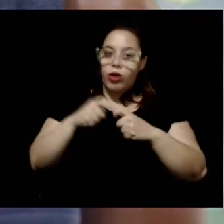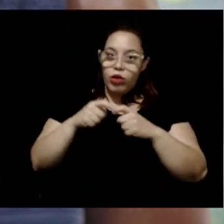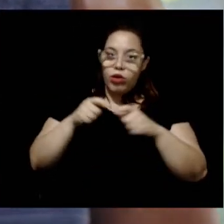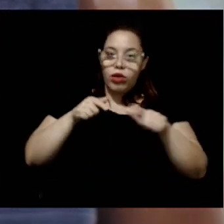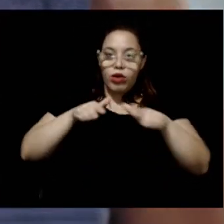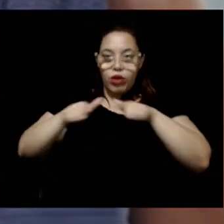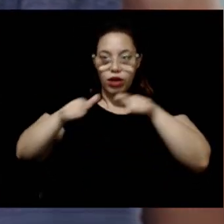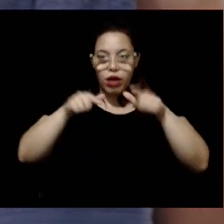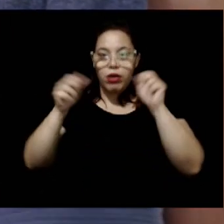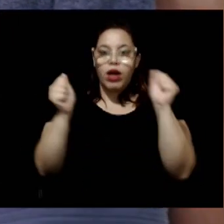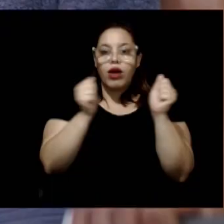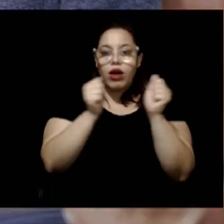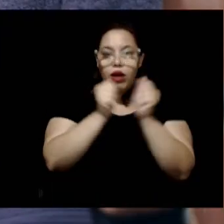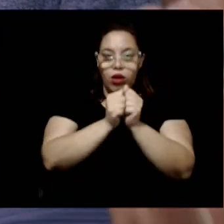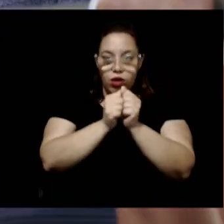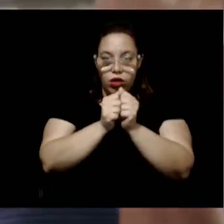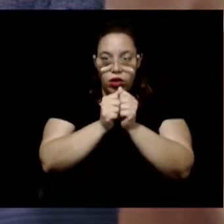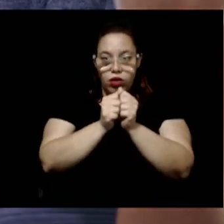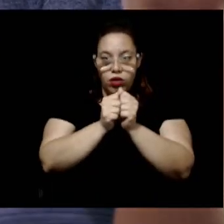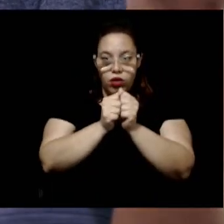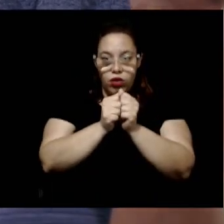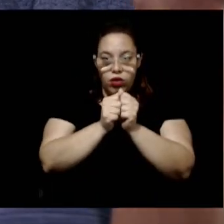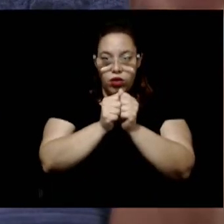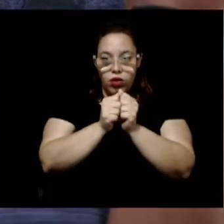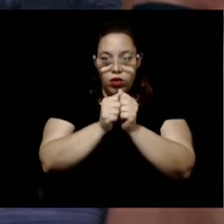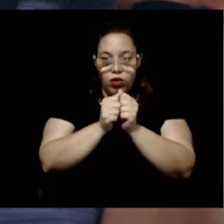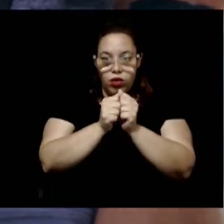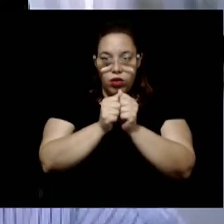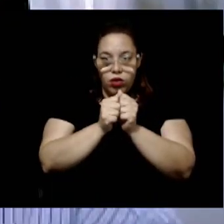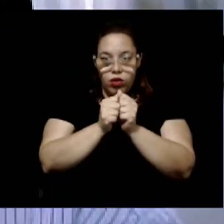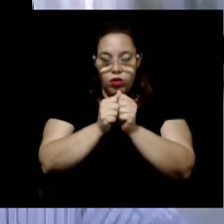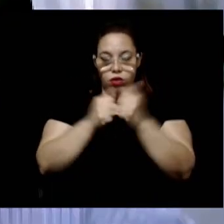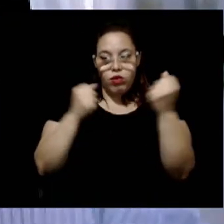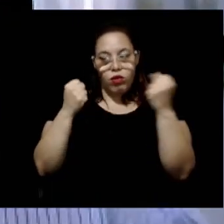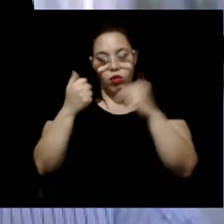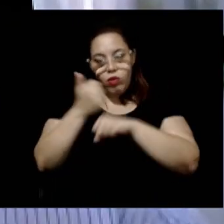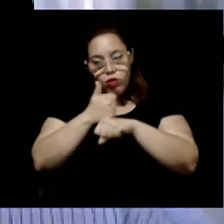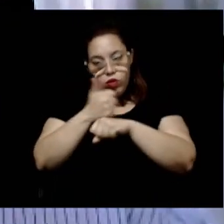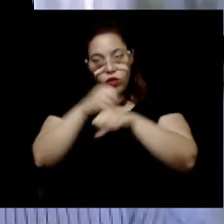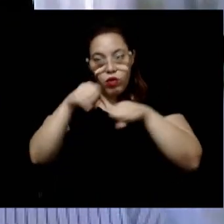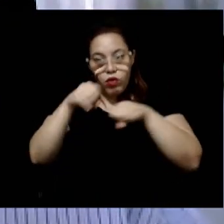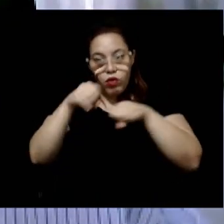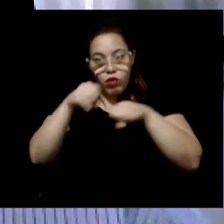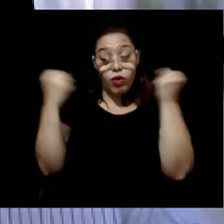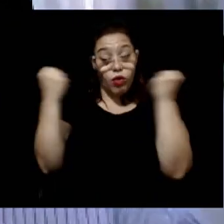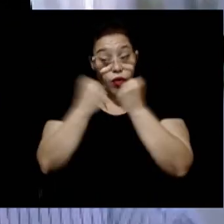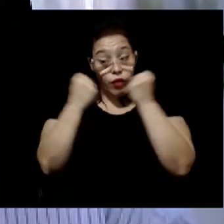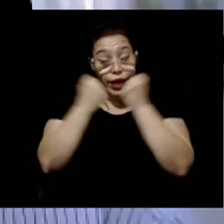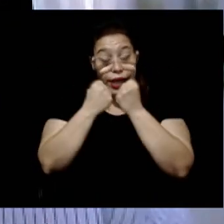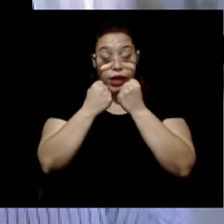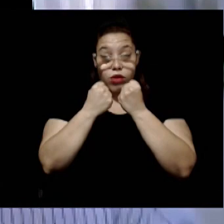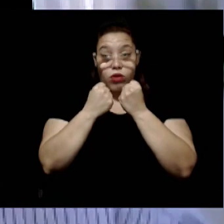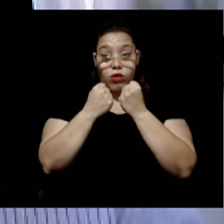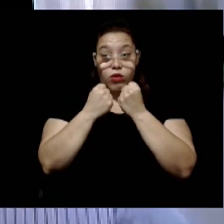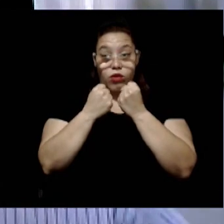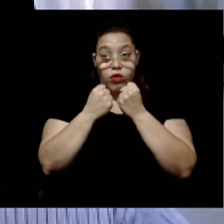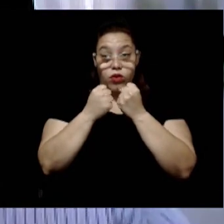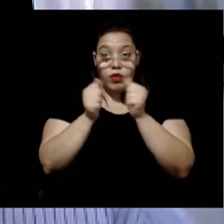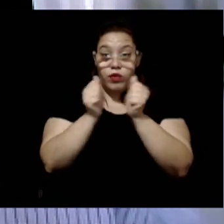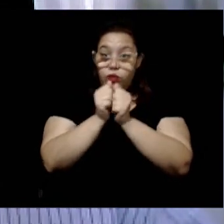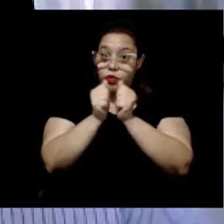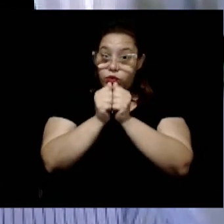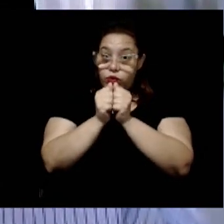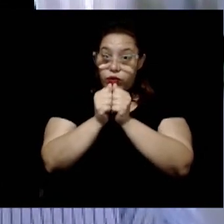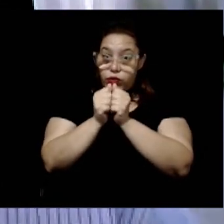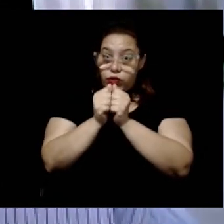com um profissional da reabilitação ou com um profissional educador físico. Se a gente trabalhar junto, a gente vai fazer uma